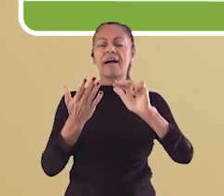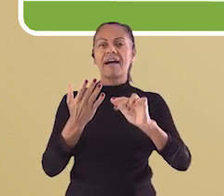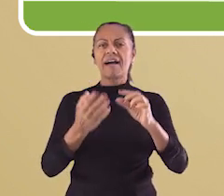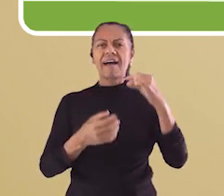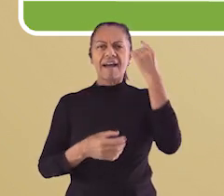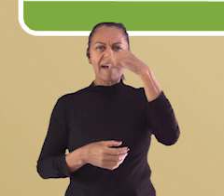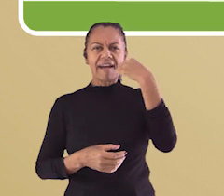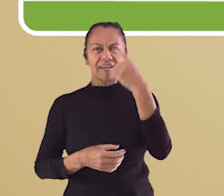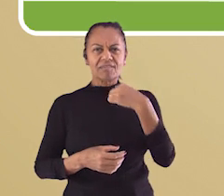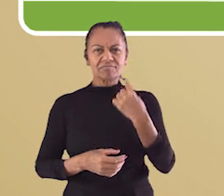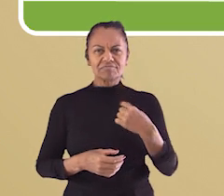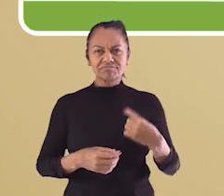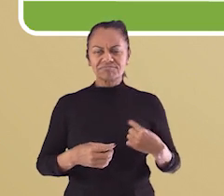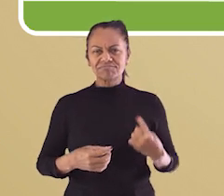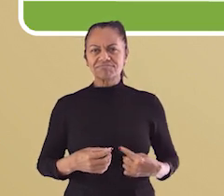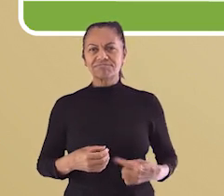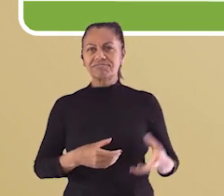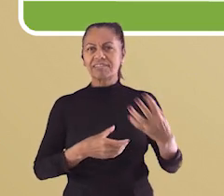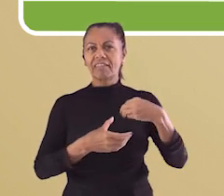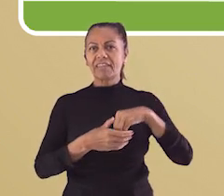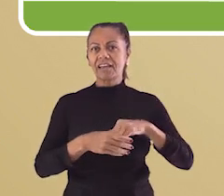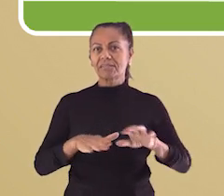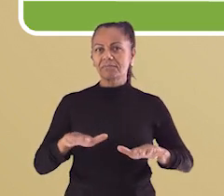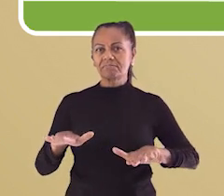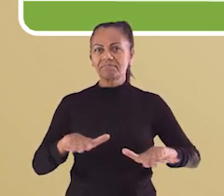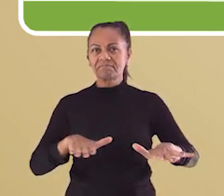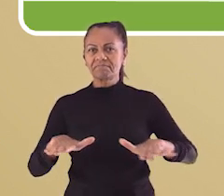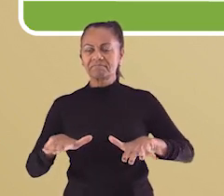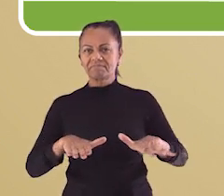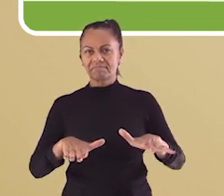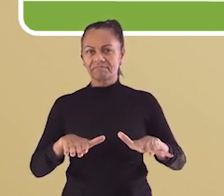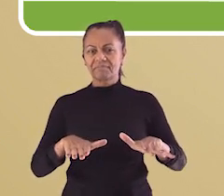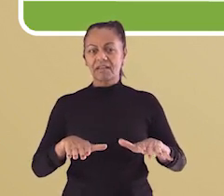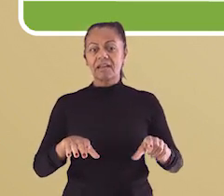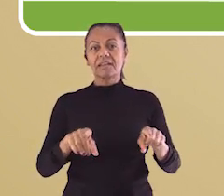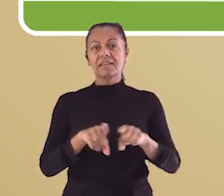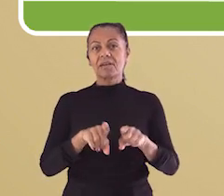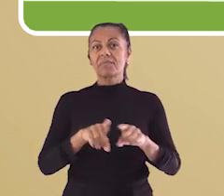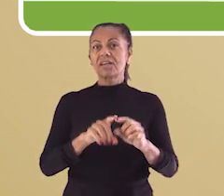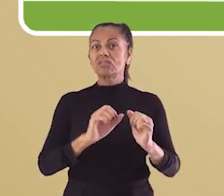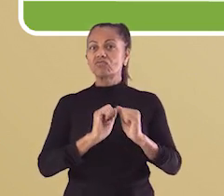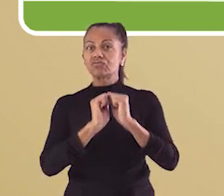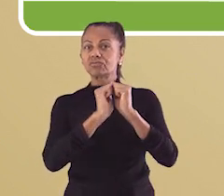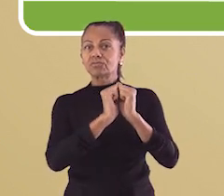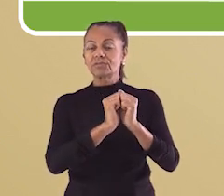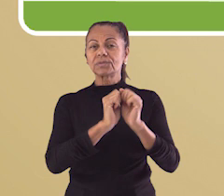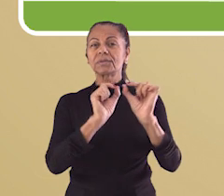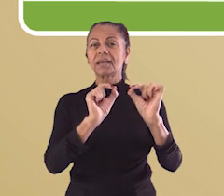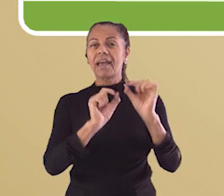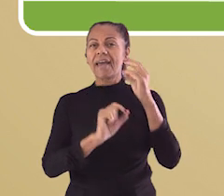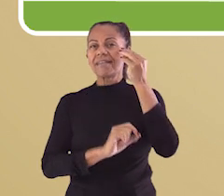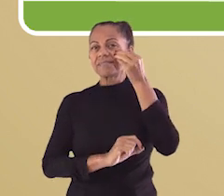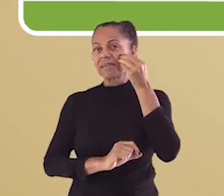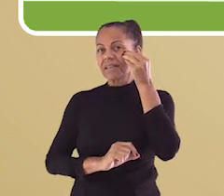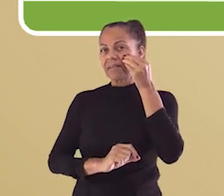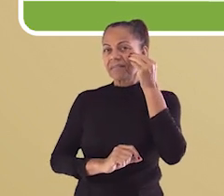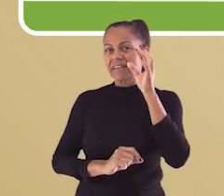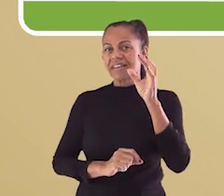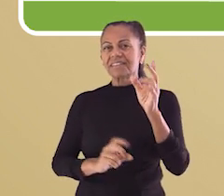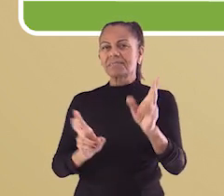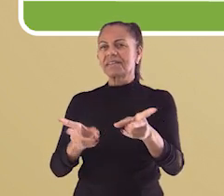os tipos de músculo, o que são articulações e quais são as doenças relacionadas ao sistema